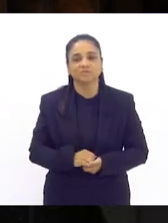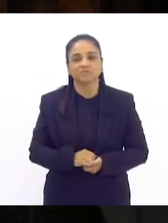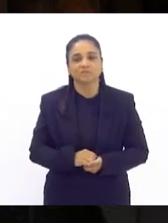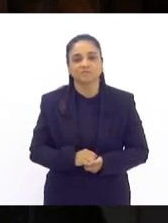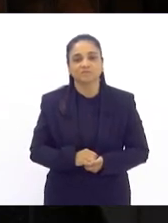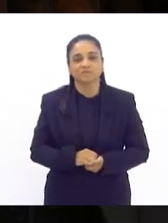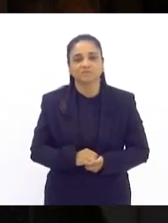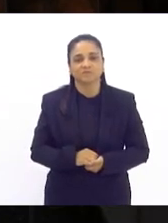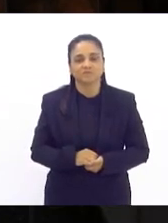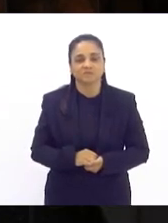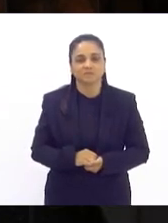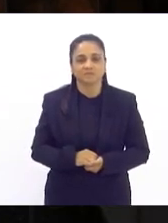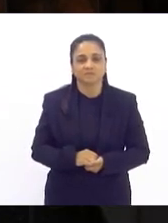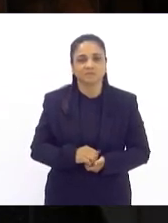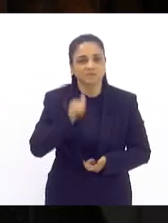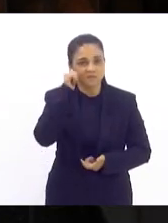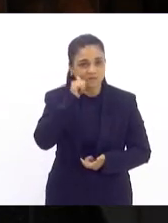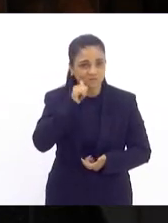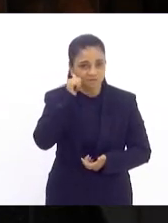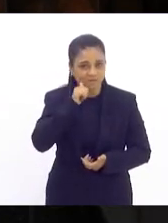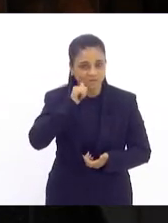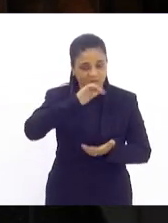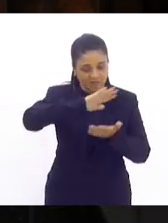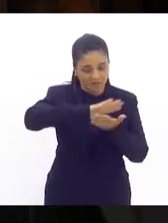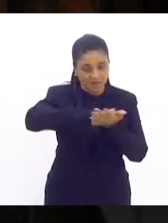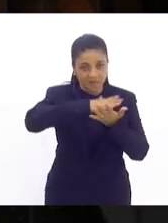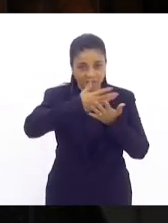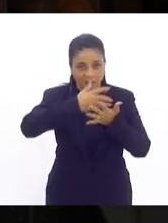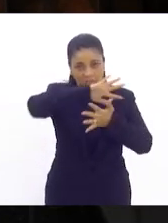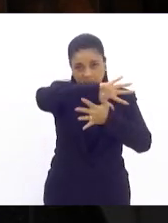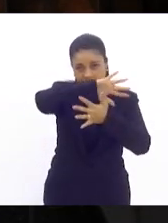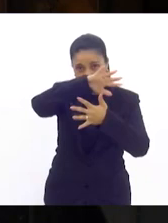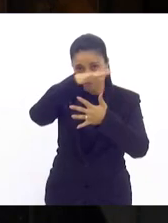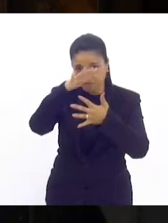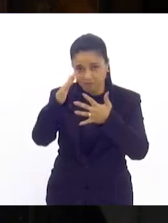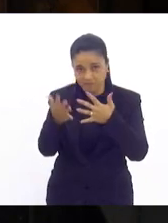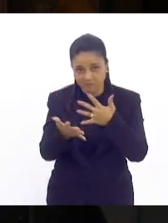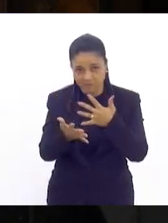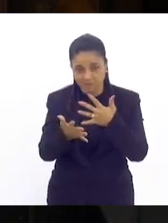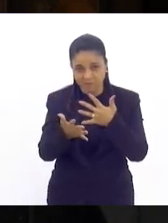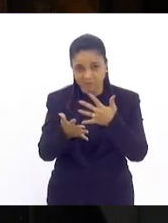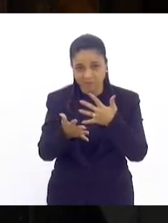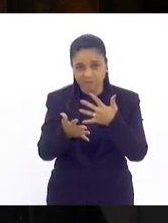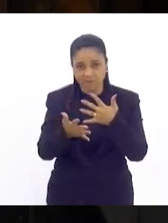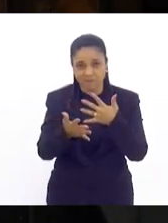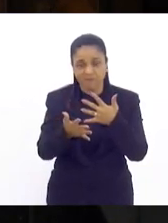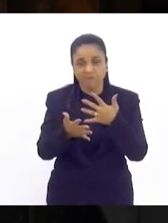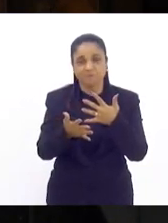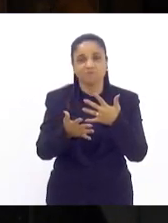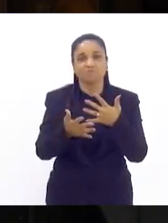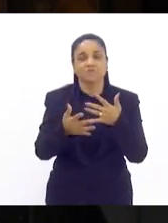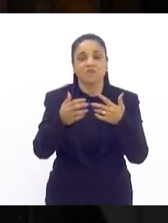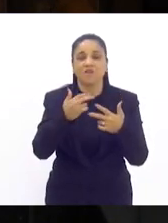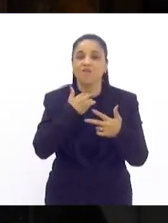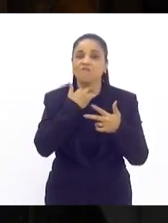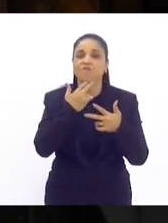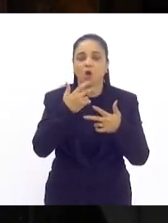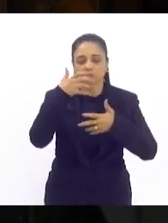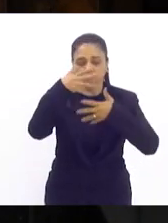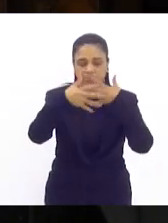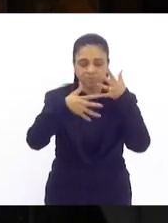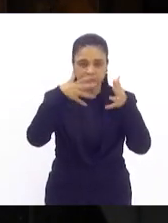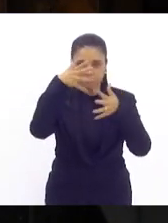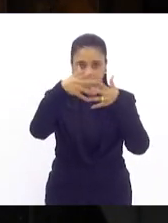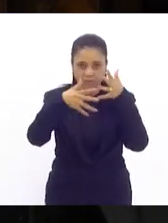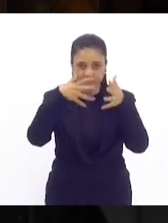senhora intérprete da língua de libras que leva a nossa voz